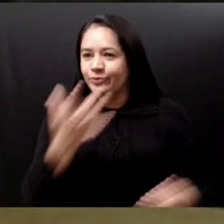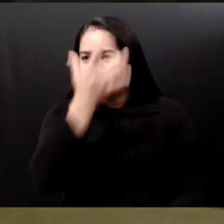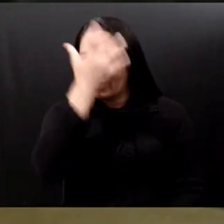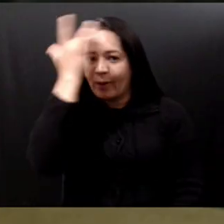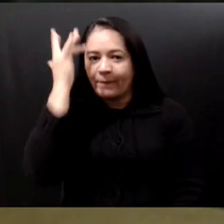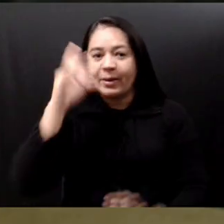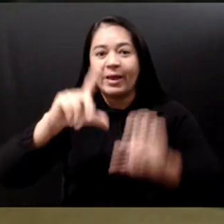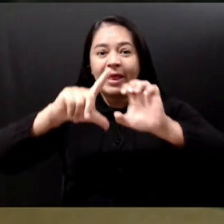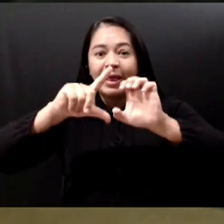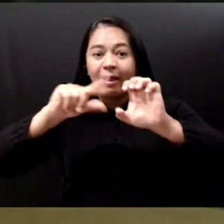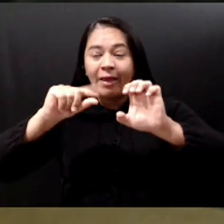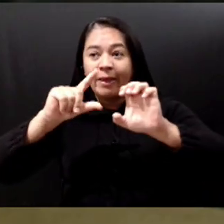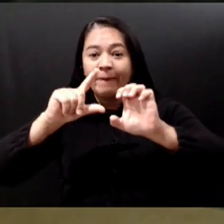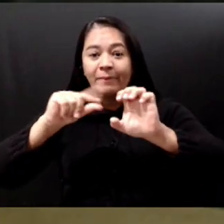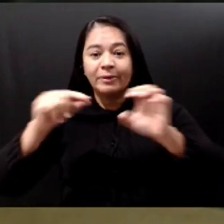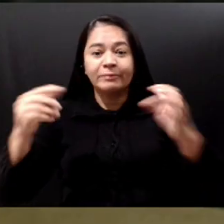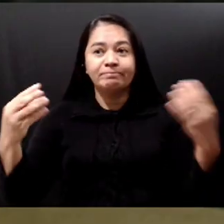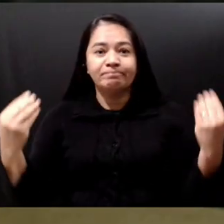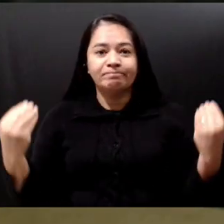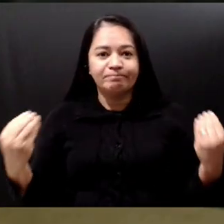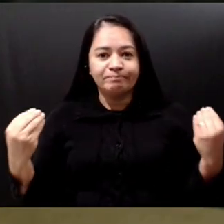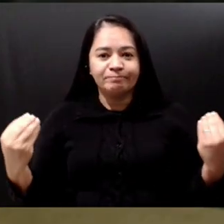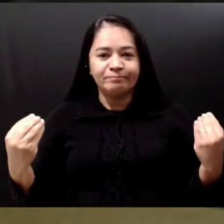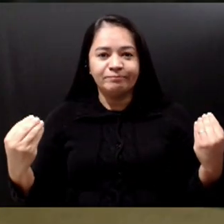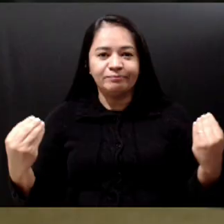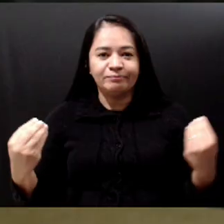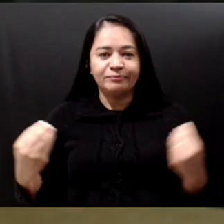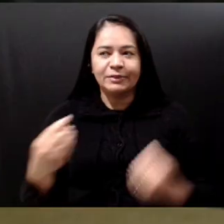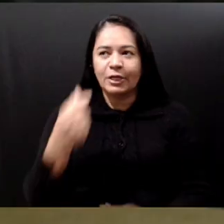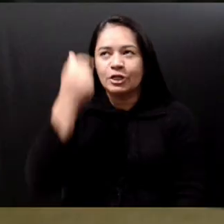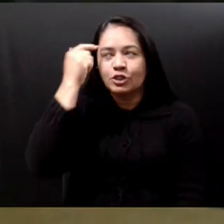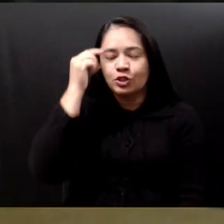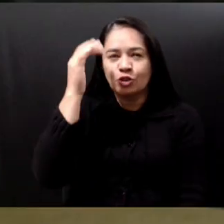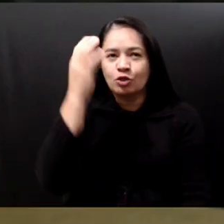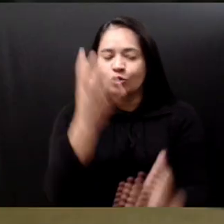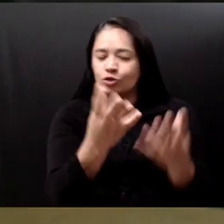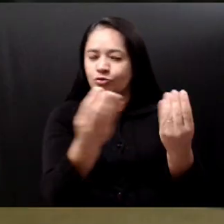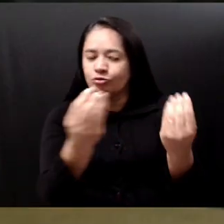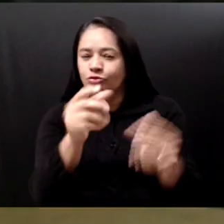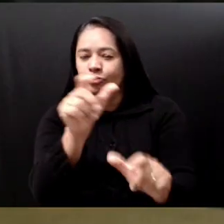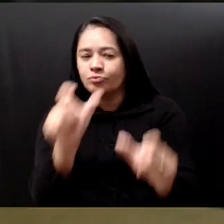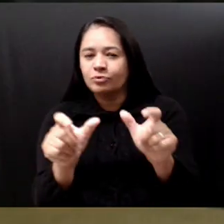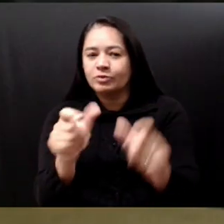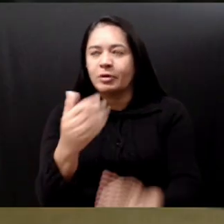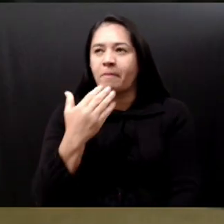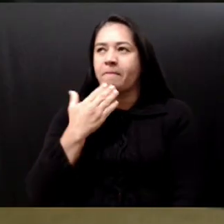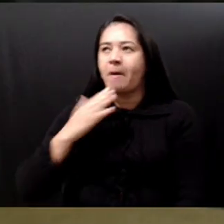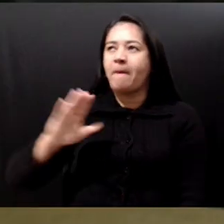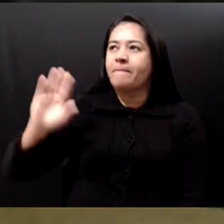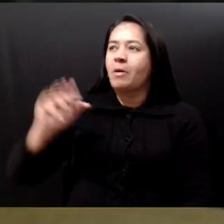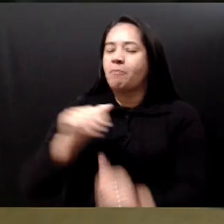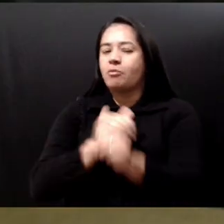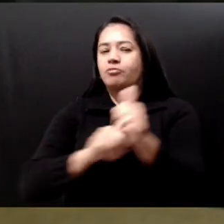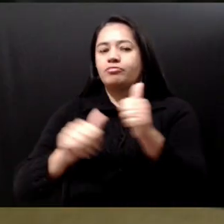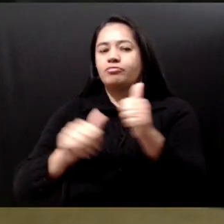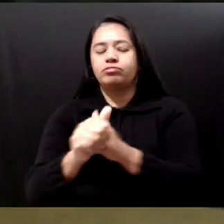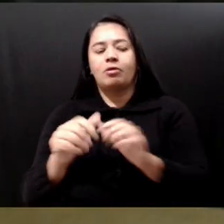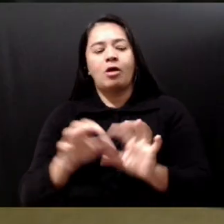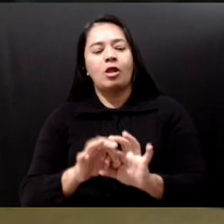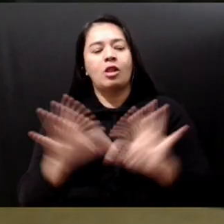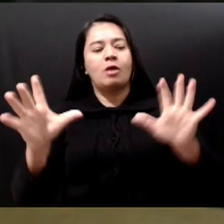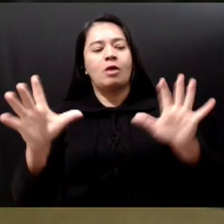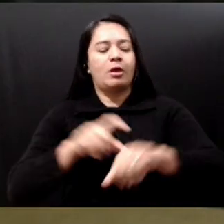né? Empreender é sonho de muitos brasileiros, a promessa de autonomia, liberdade de horários e a